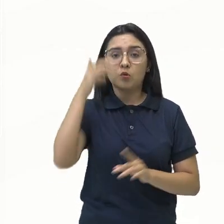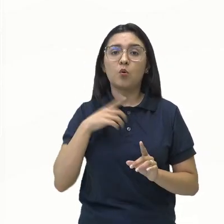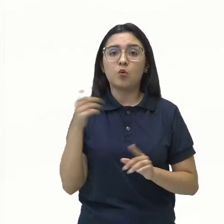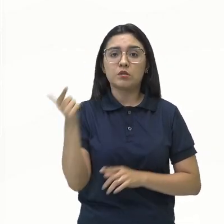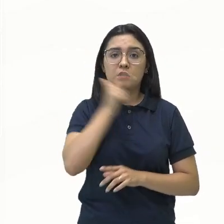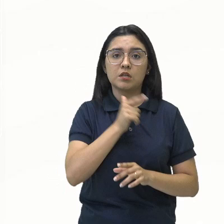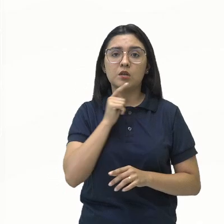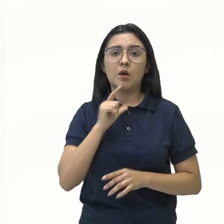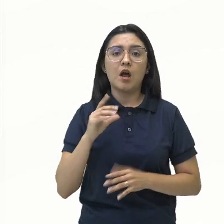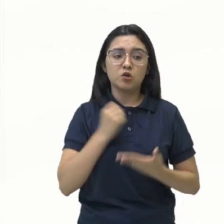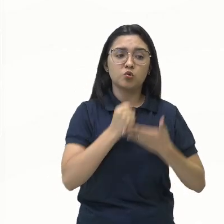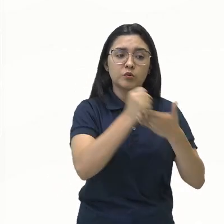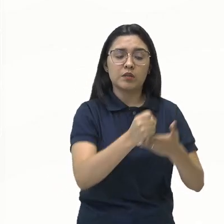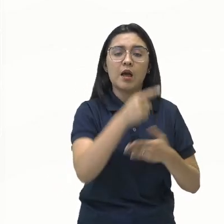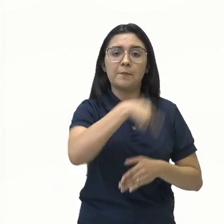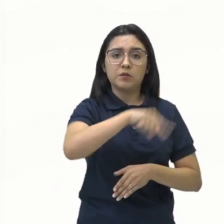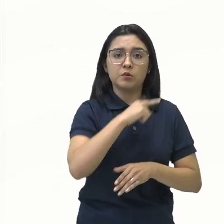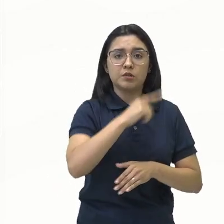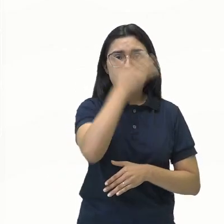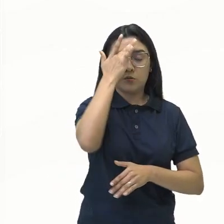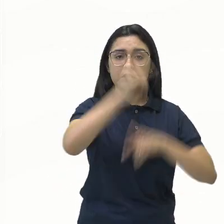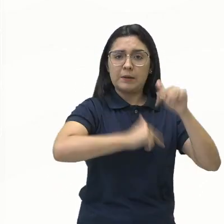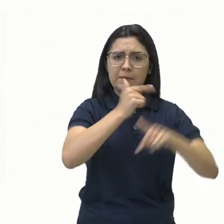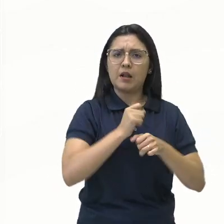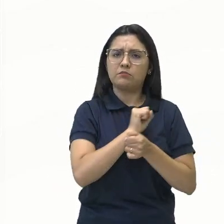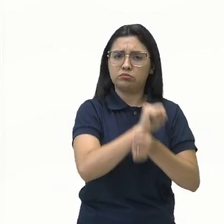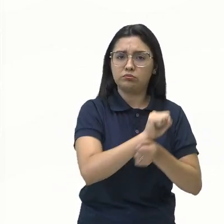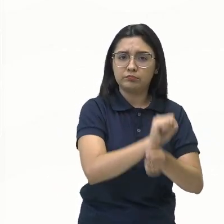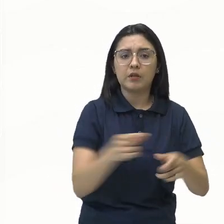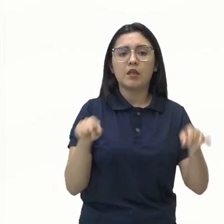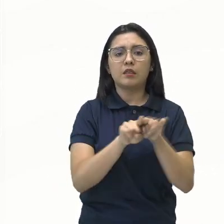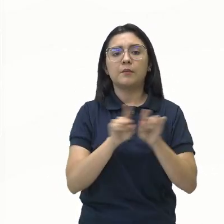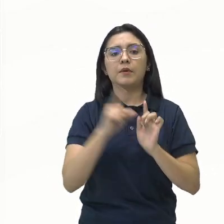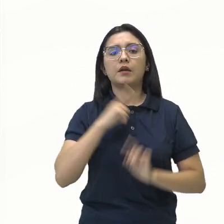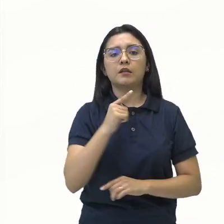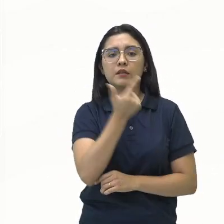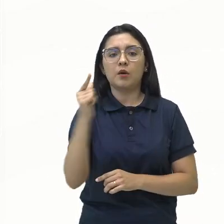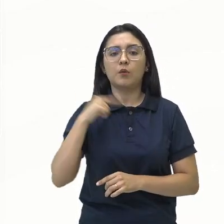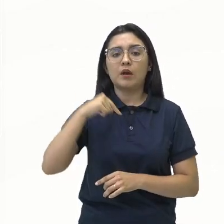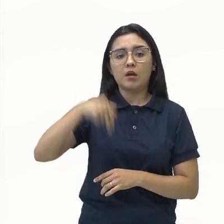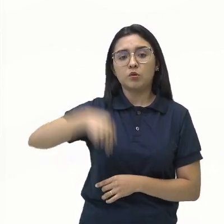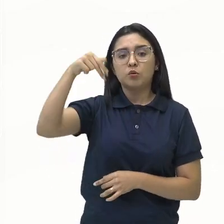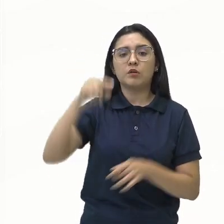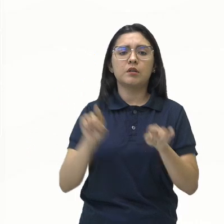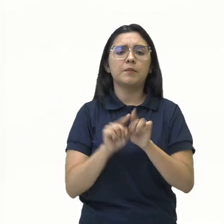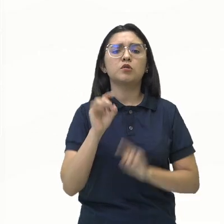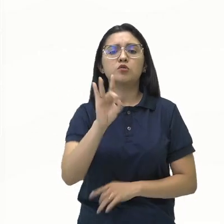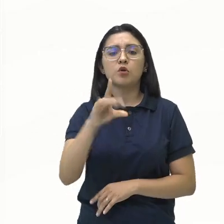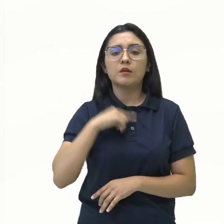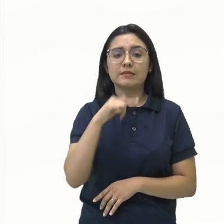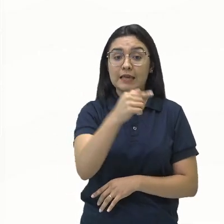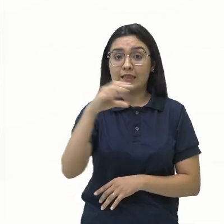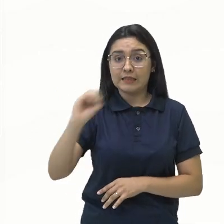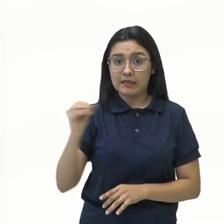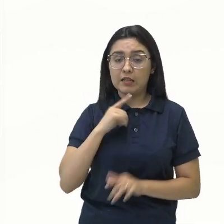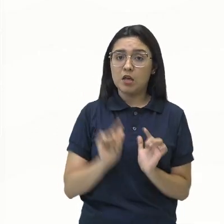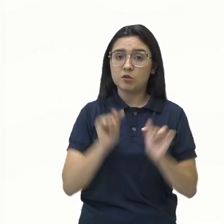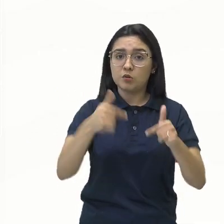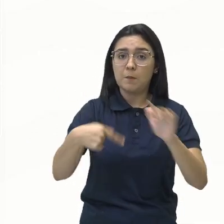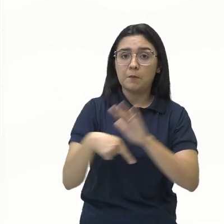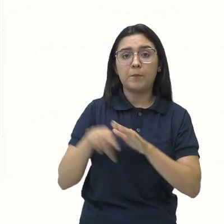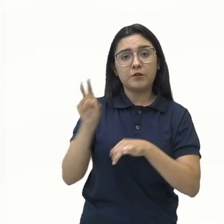de trabalho análogo à escravidão. Na outra ponta, a gente tem a região Norte, com apenas 70 ações